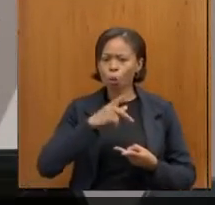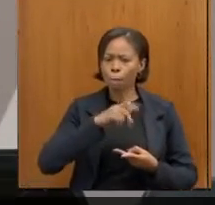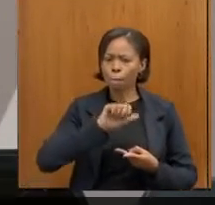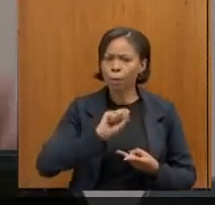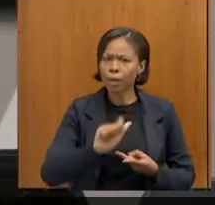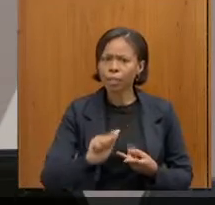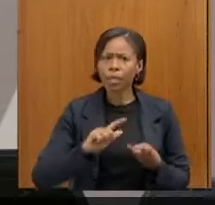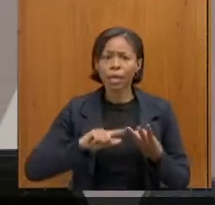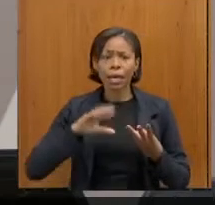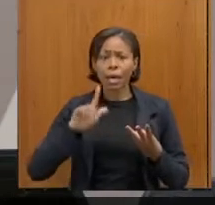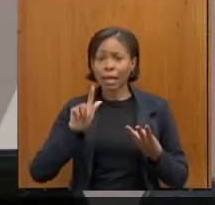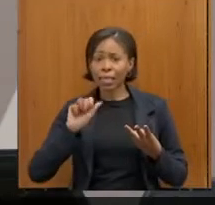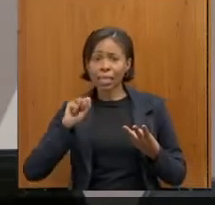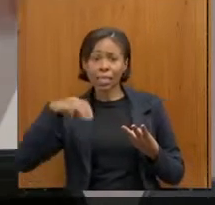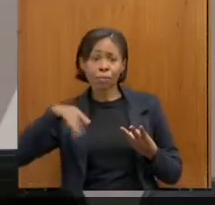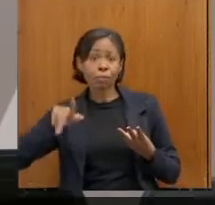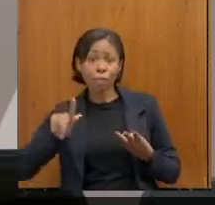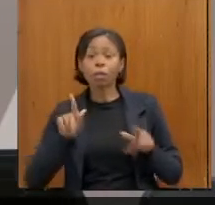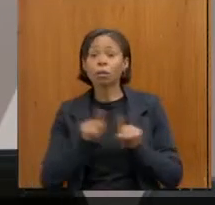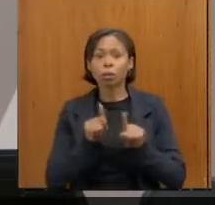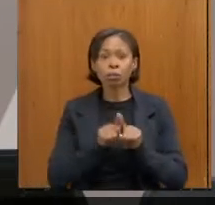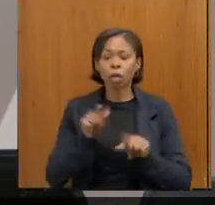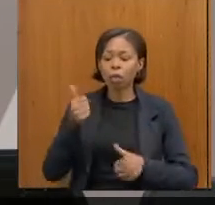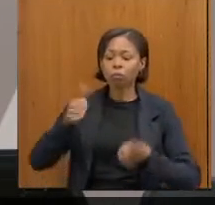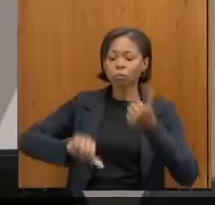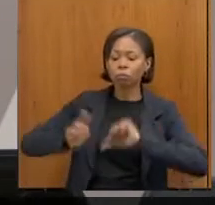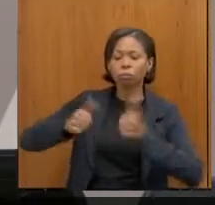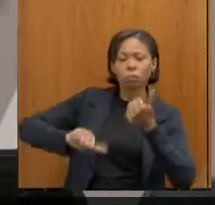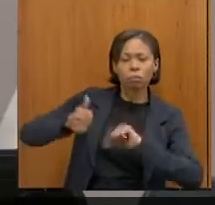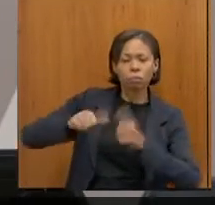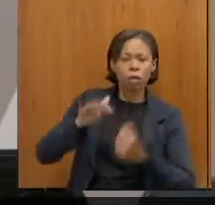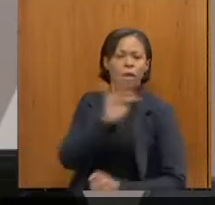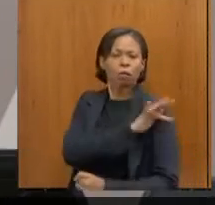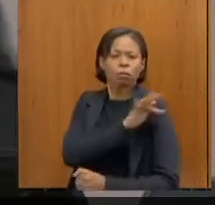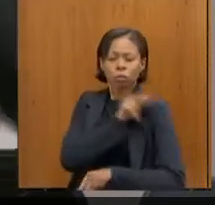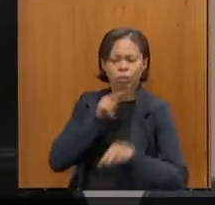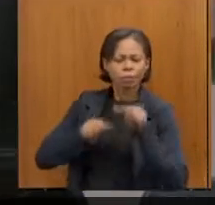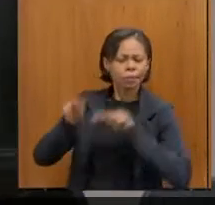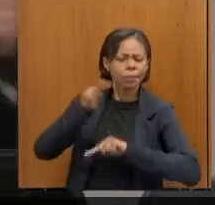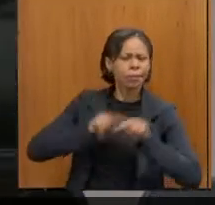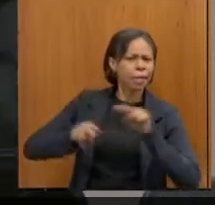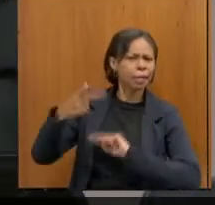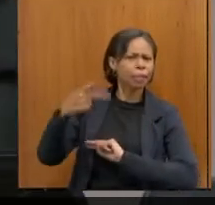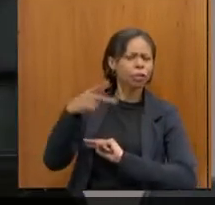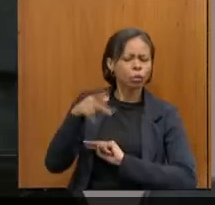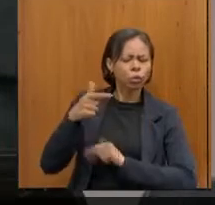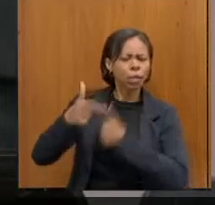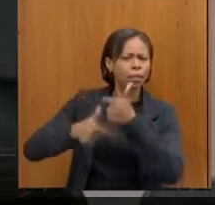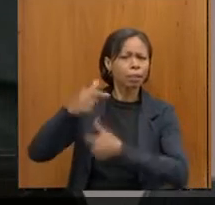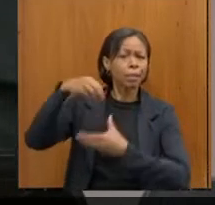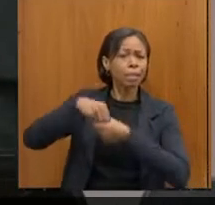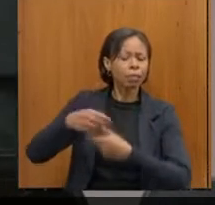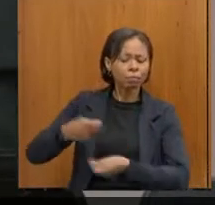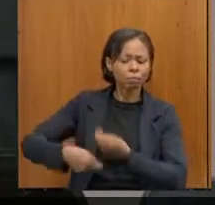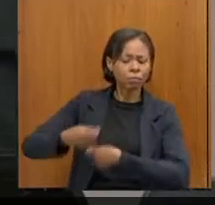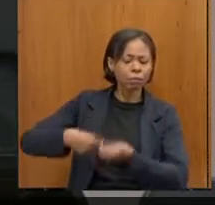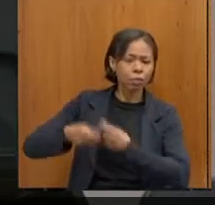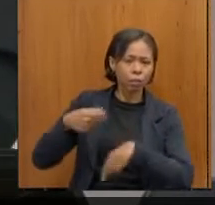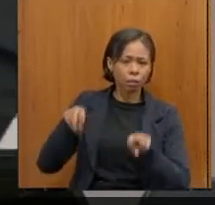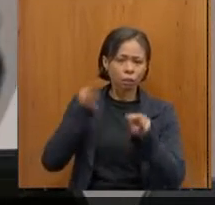dependendo estatal é fiscalizada também na lisura é fiscalizada também nos seus métodos administrativos